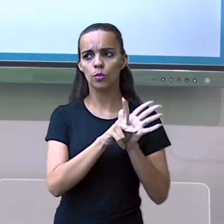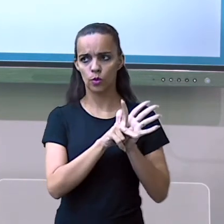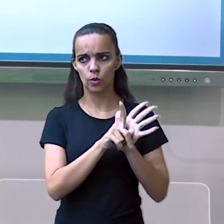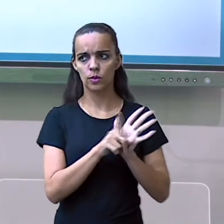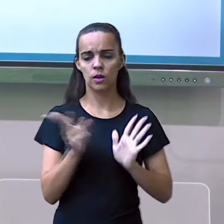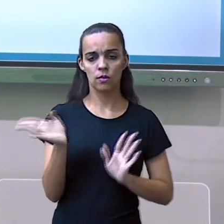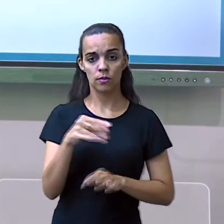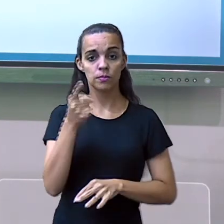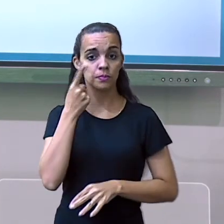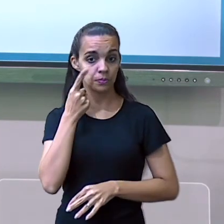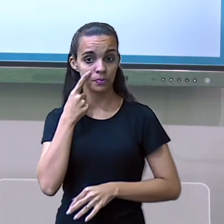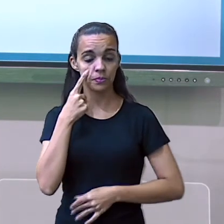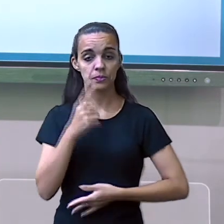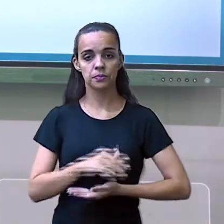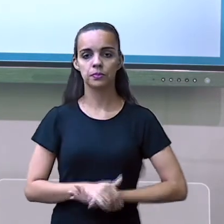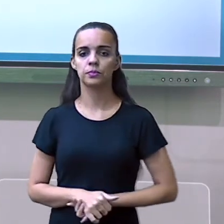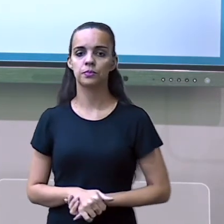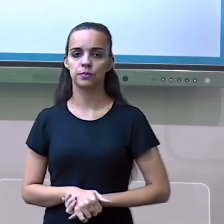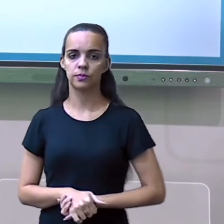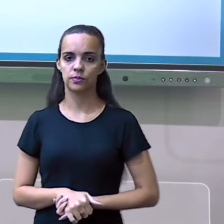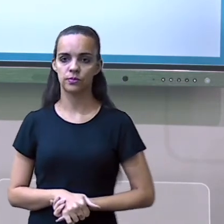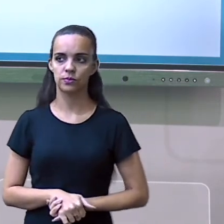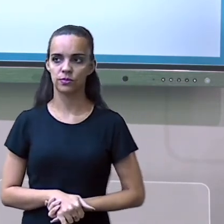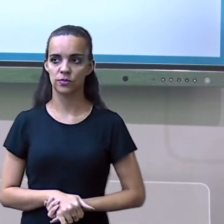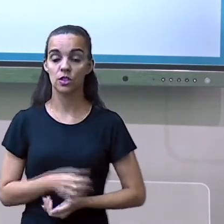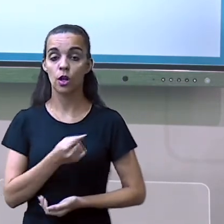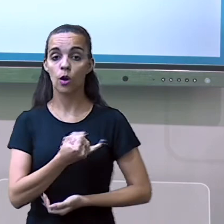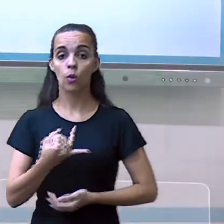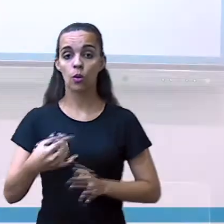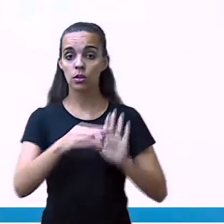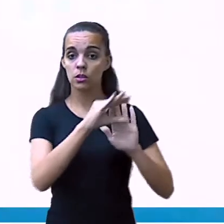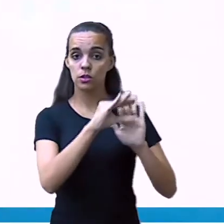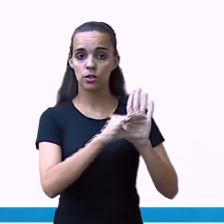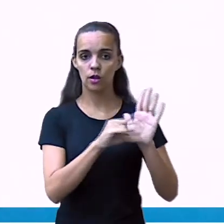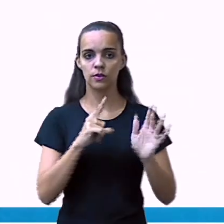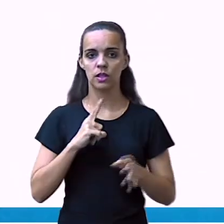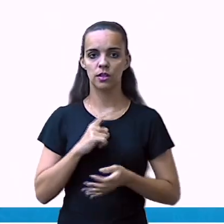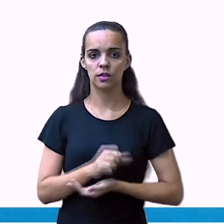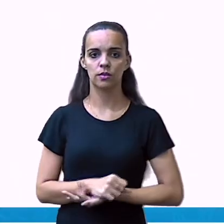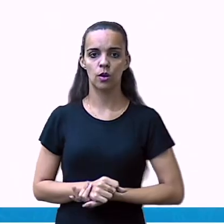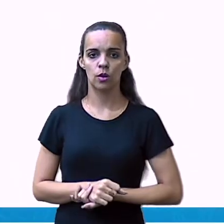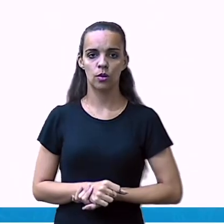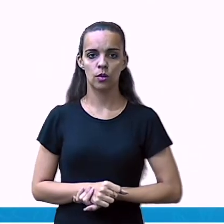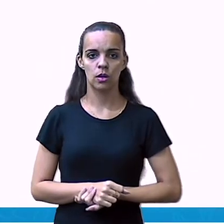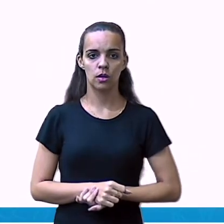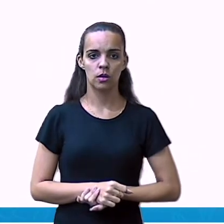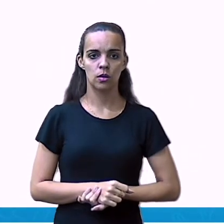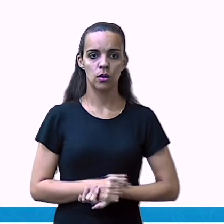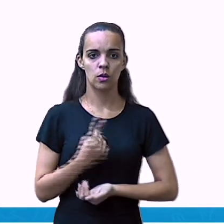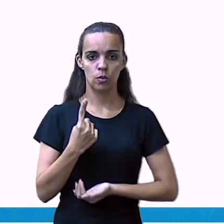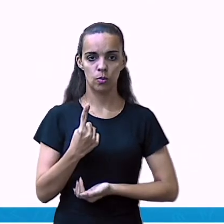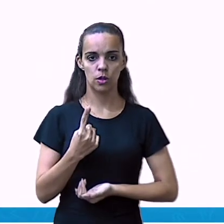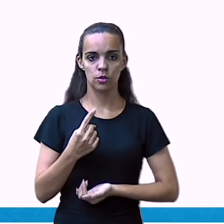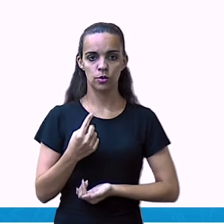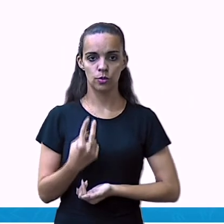ritmo. Vamos ver? Quantas estrofes tem, pessoal? 1,